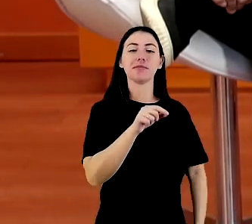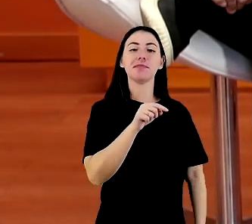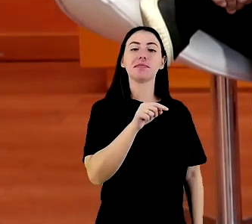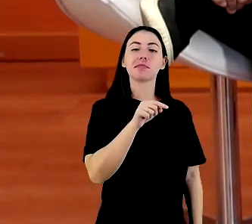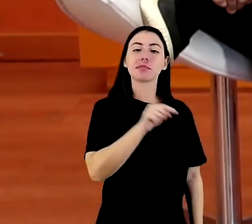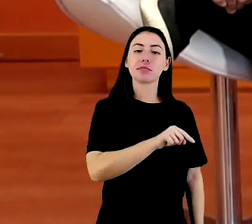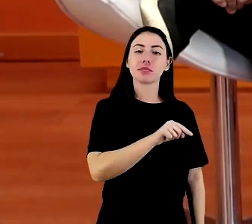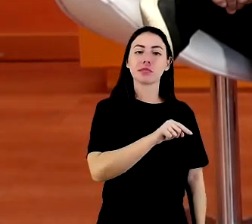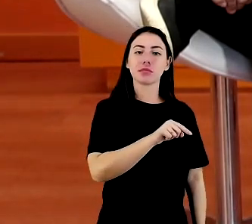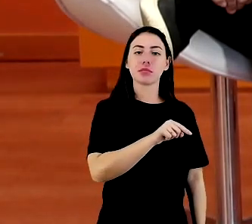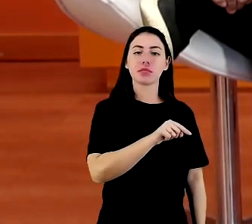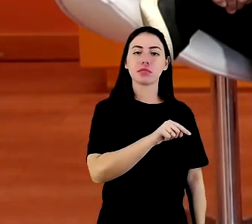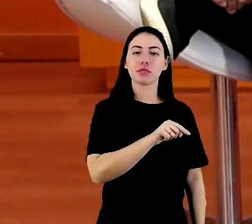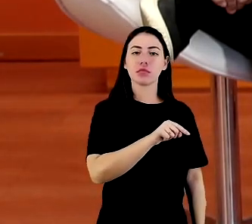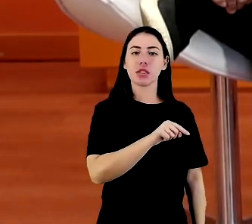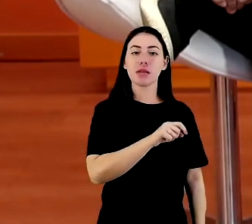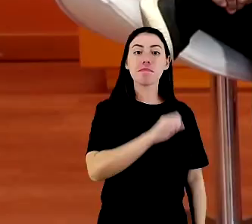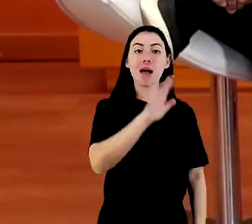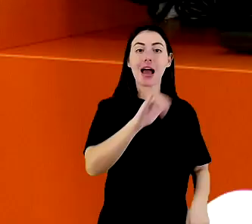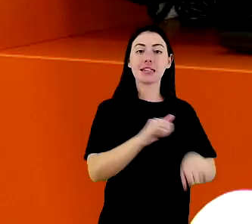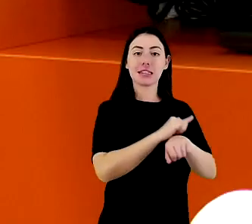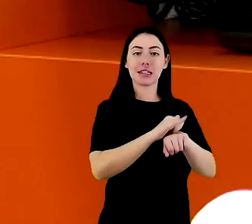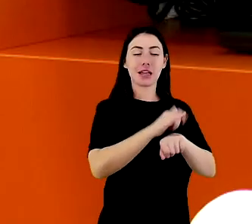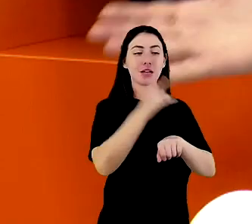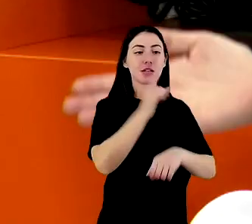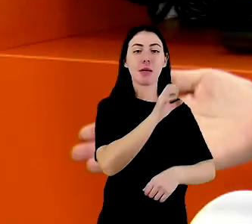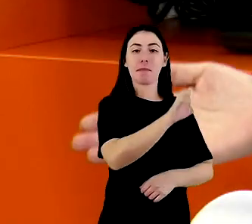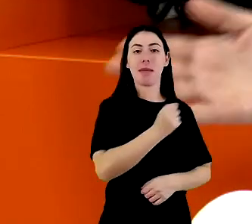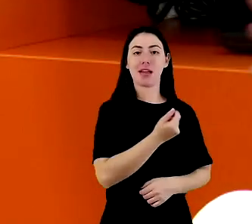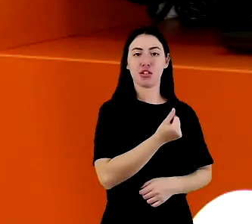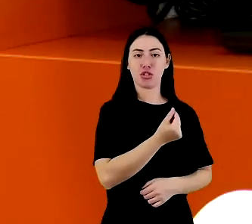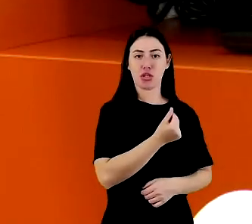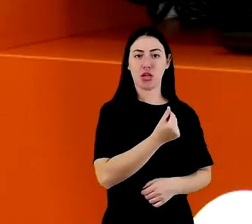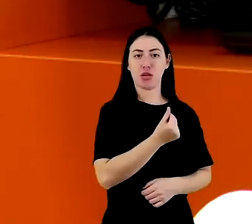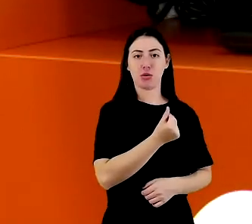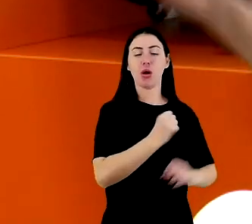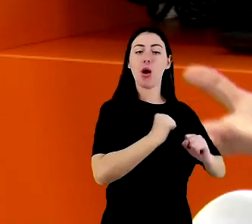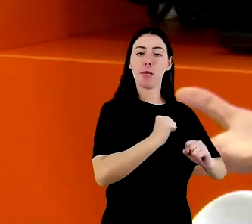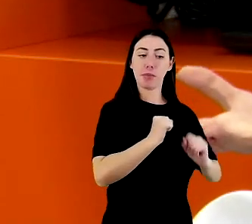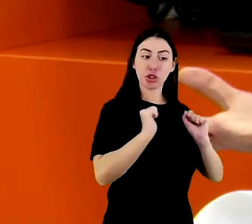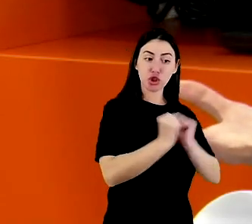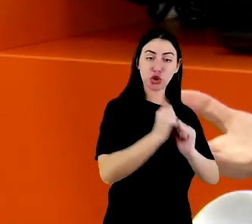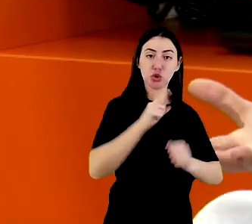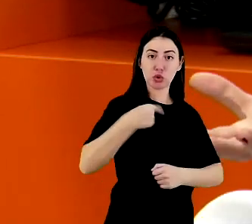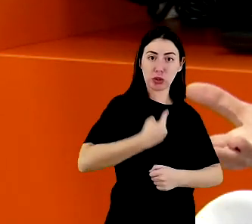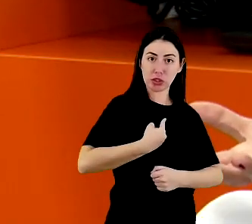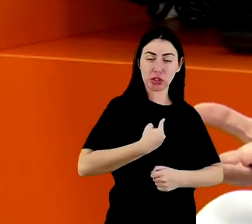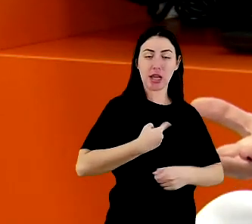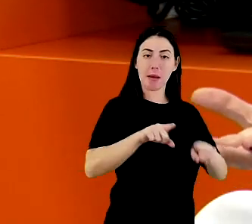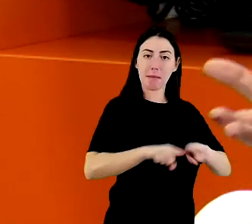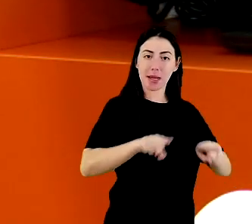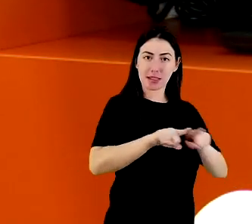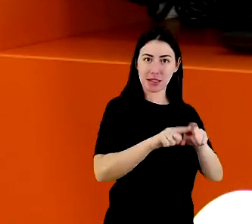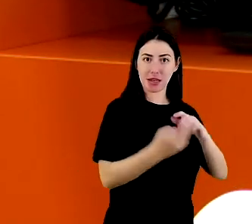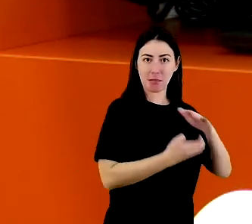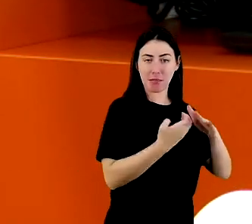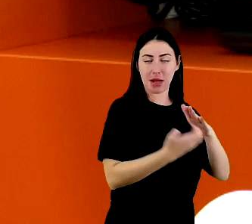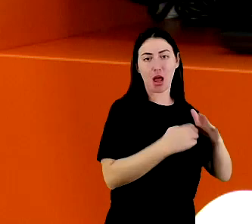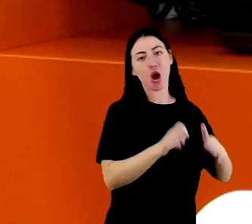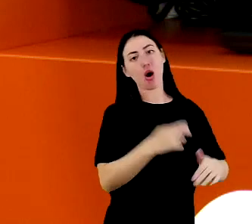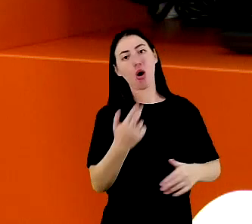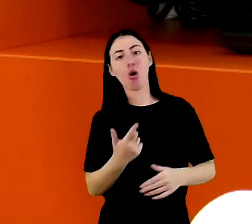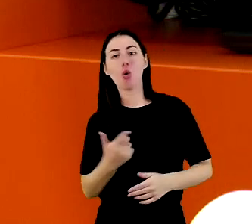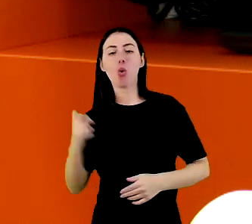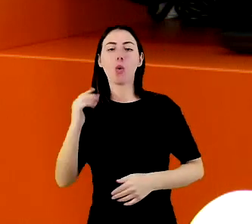pegar, né, um dinheiro, seja com a gente, seja numa instituição financeira. E a gente está aqui para ajudar também, enquanto raiz. Esse